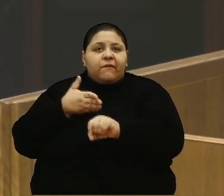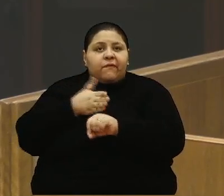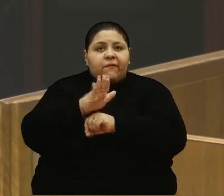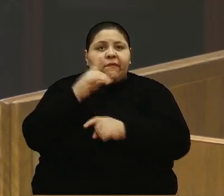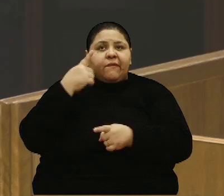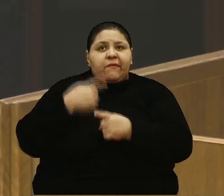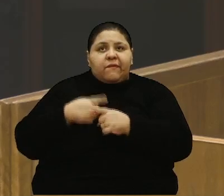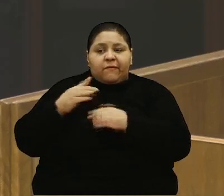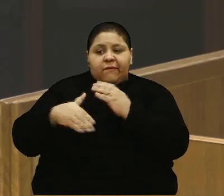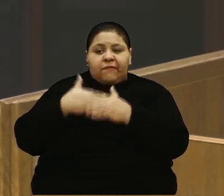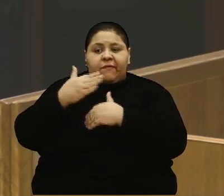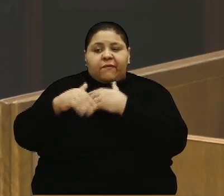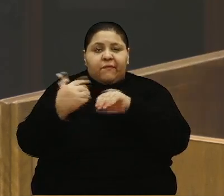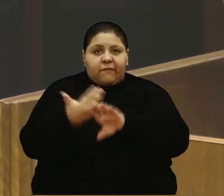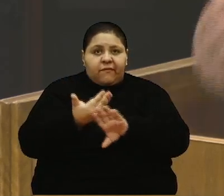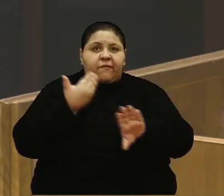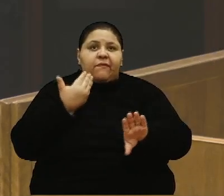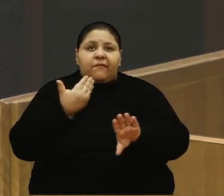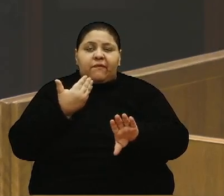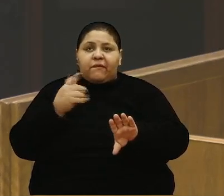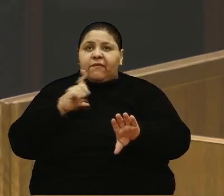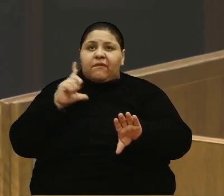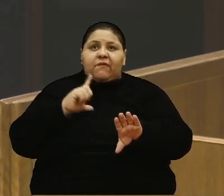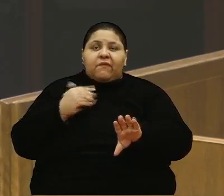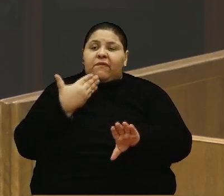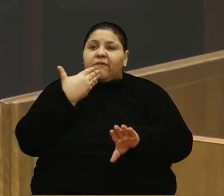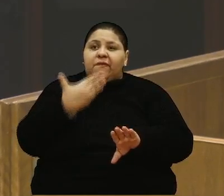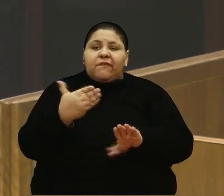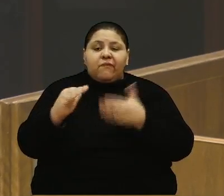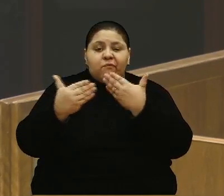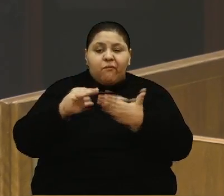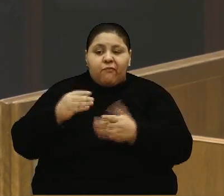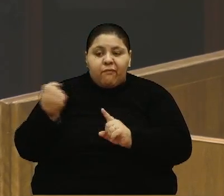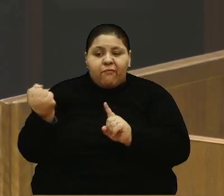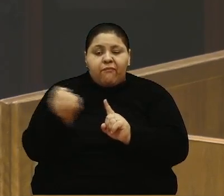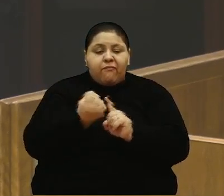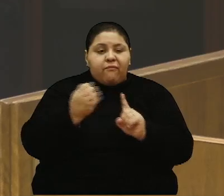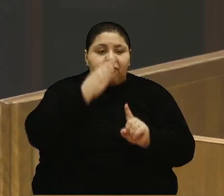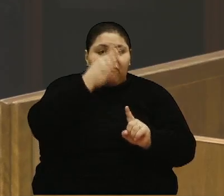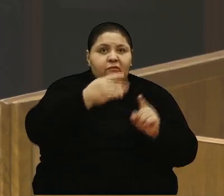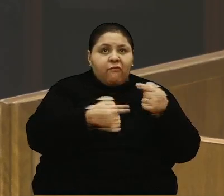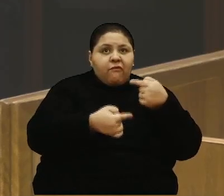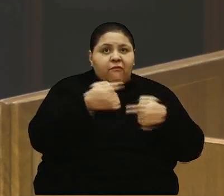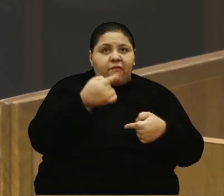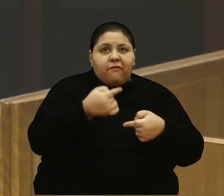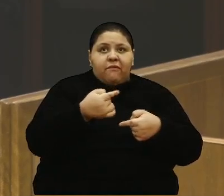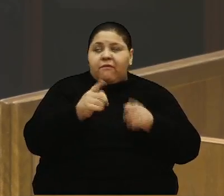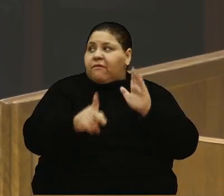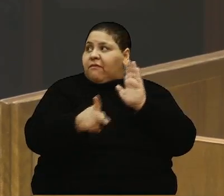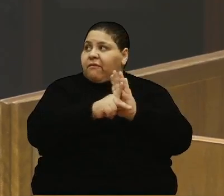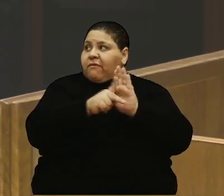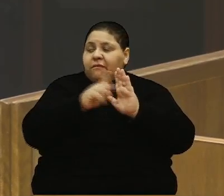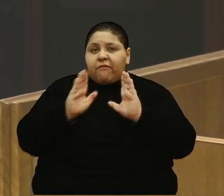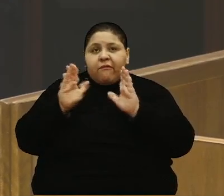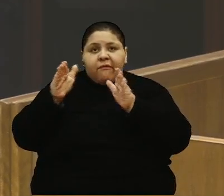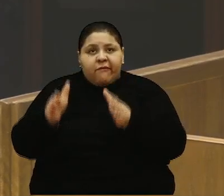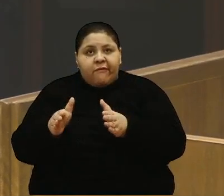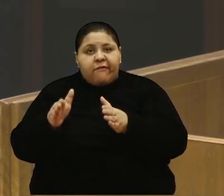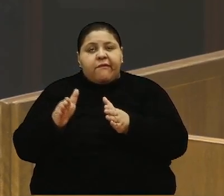nos processos de licenciamento, por não exigir a avaliação dos impactos indiretos e sinérgicos de projetos, focando